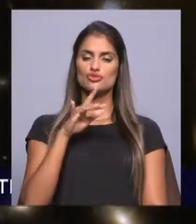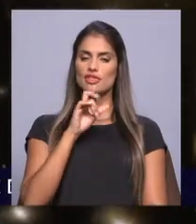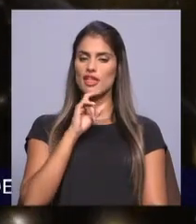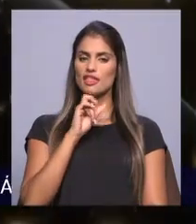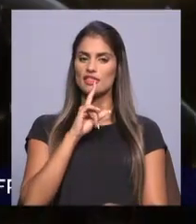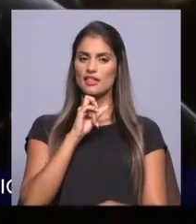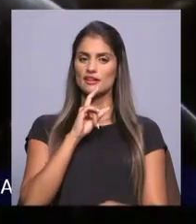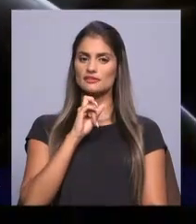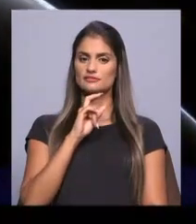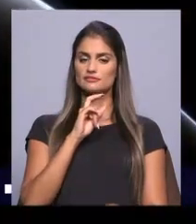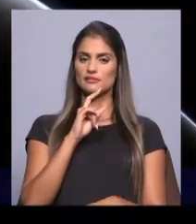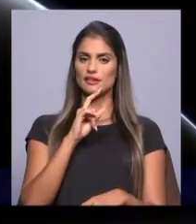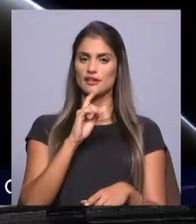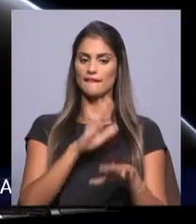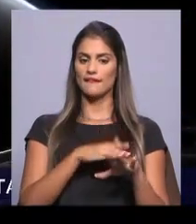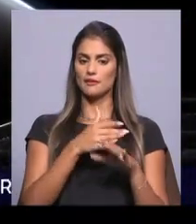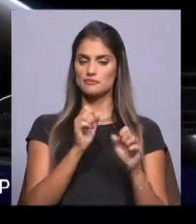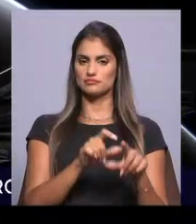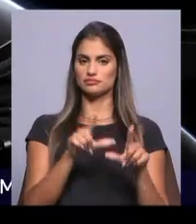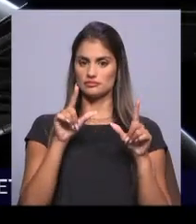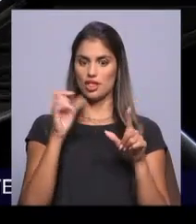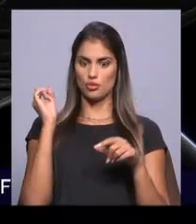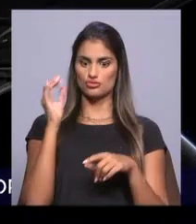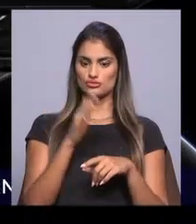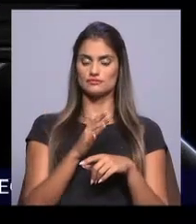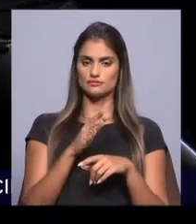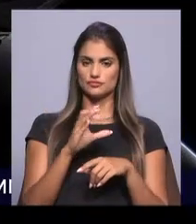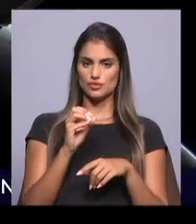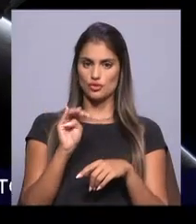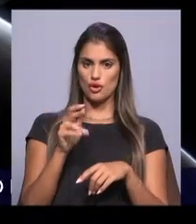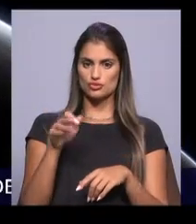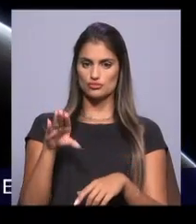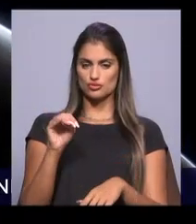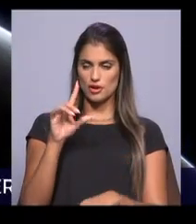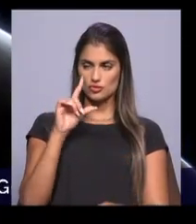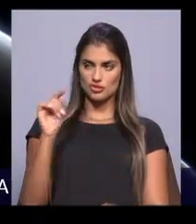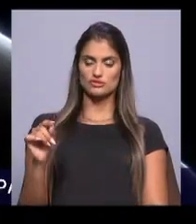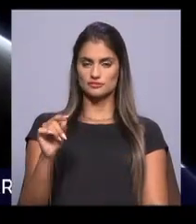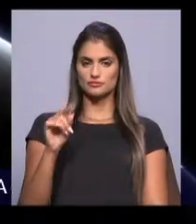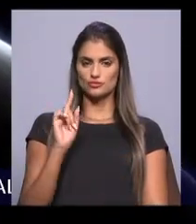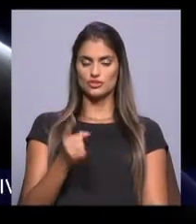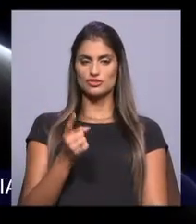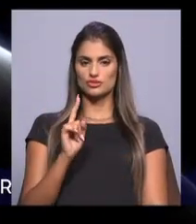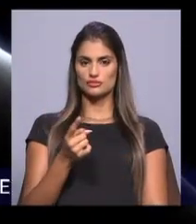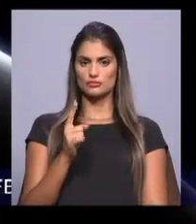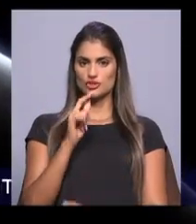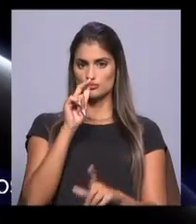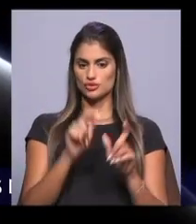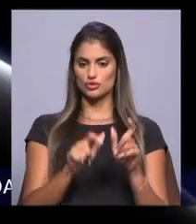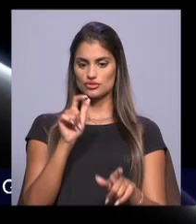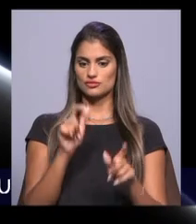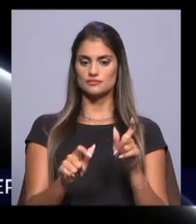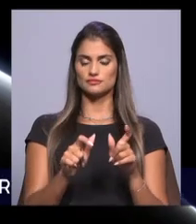gravidade, ampliar e dobrar a luz que vem do cosmos mais distante. E, portanto, para os astrónomos, o que